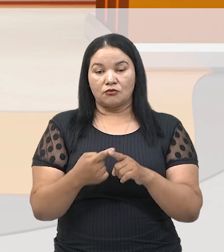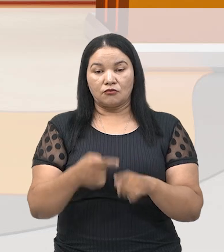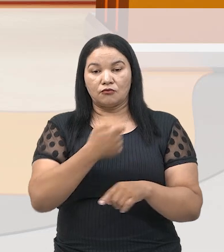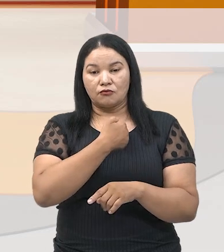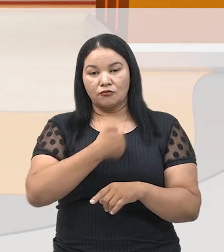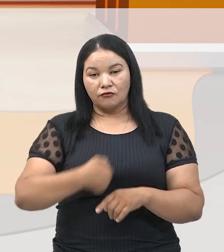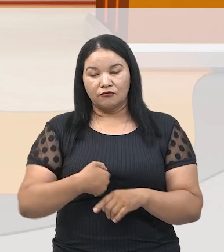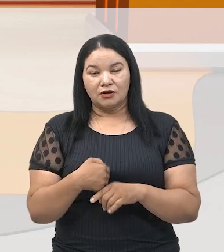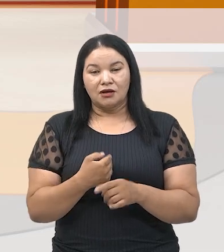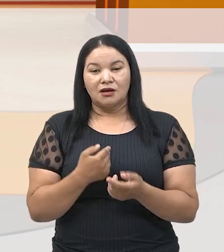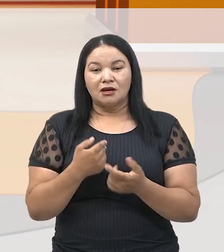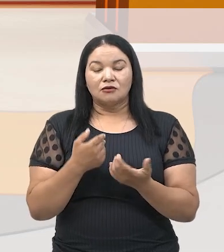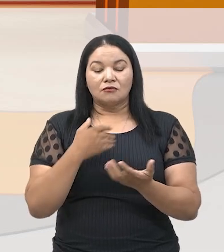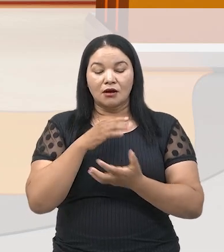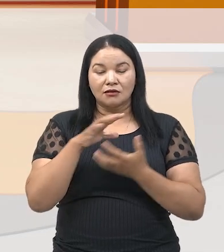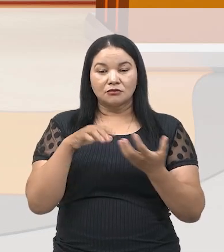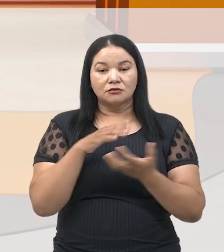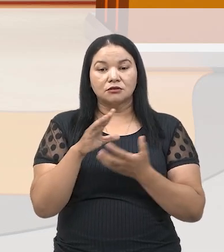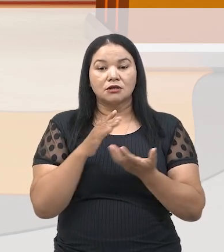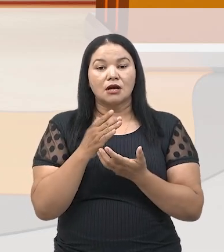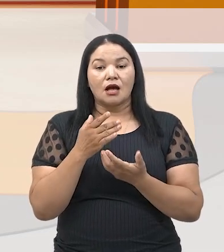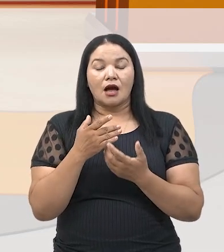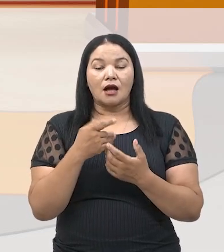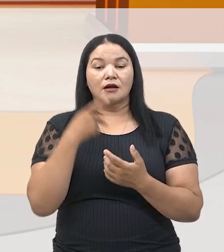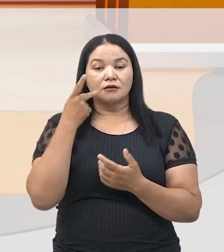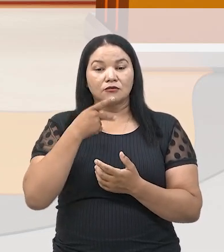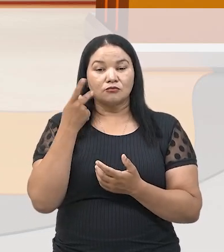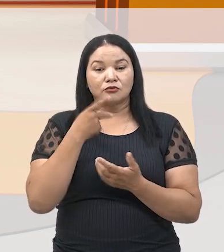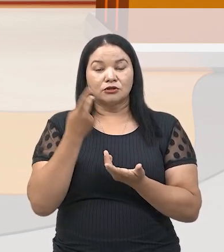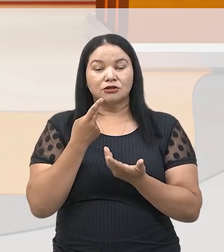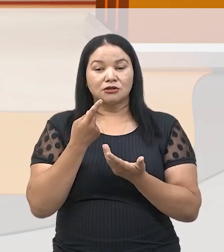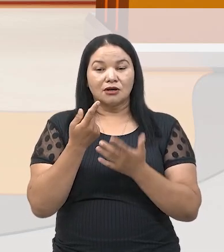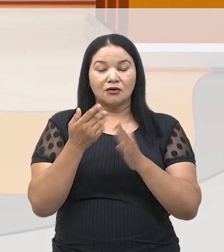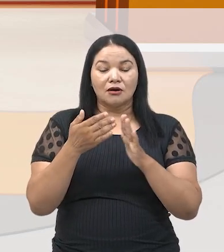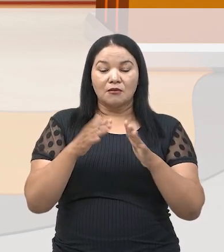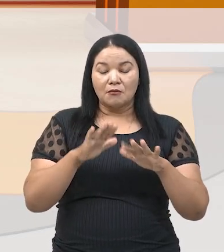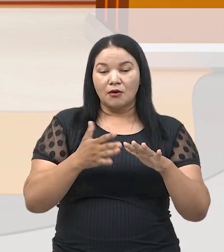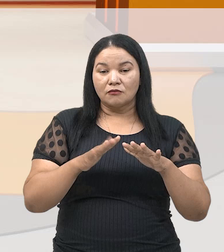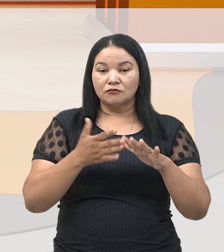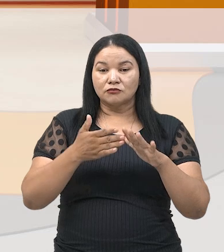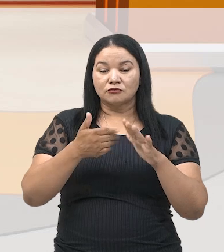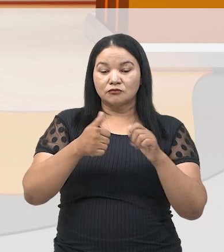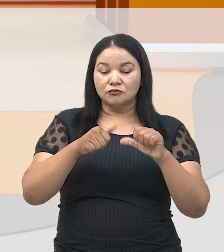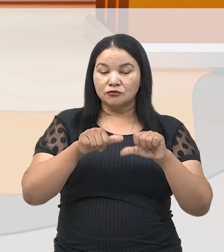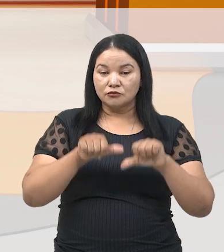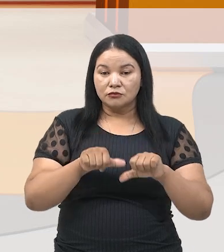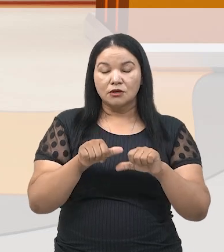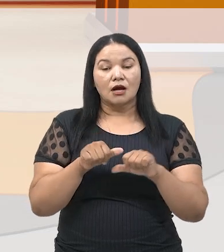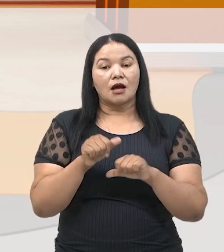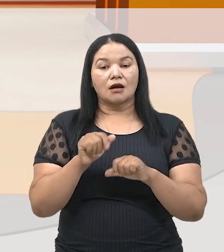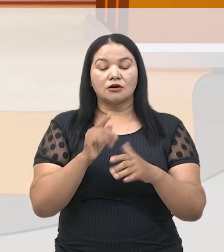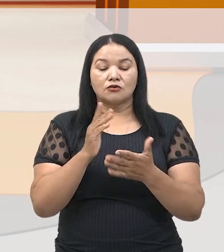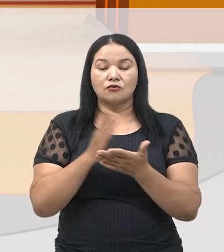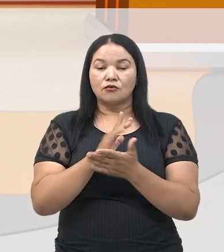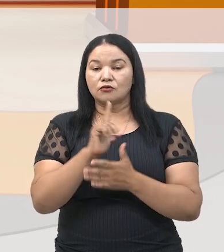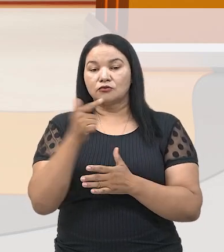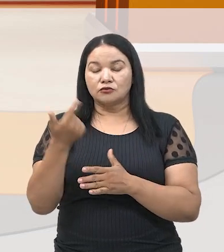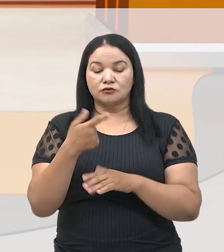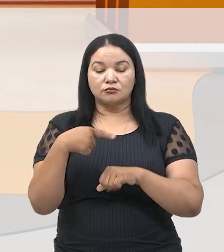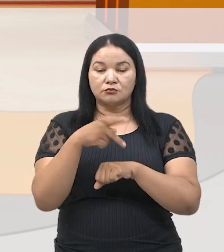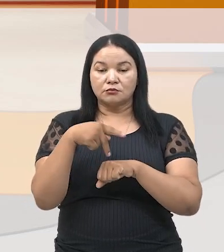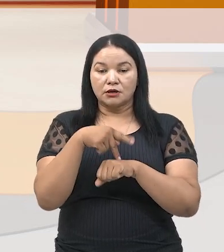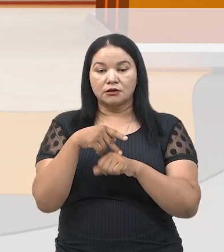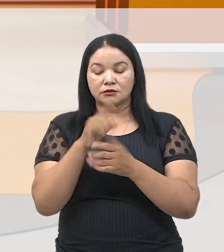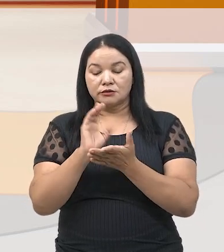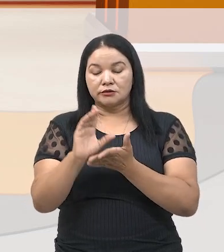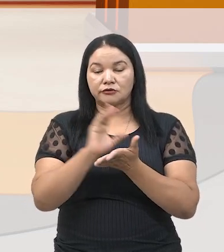política instável, abalável, claro que os governos externos, né, os países estrangeiros não vão querer